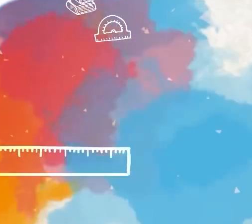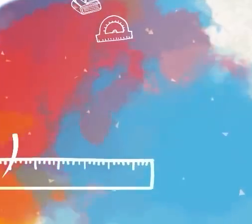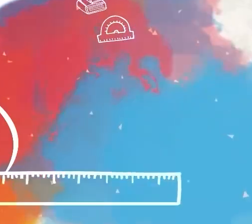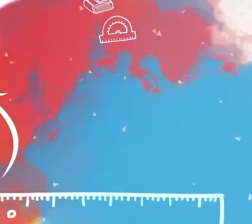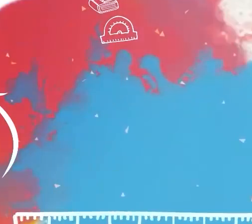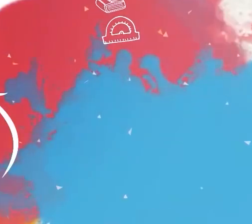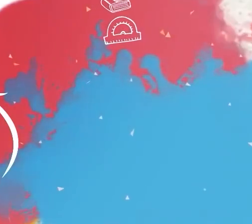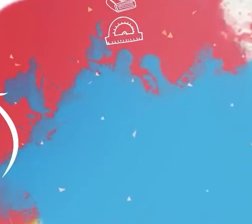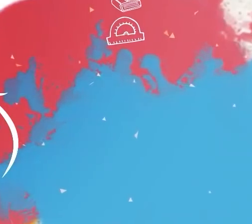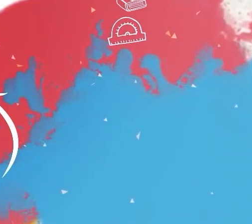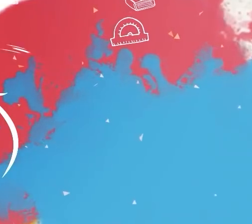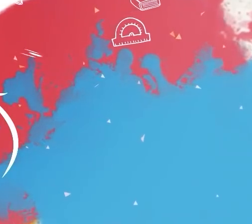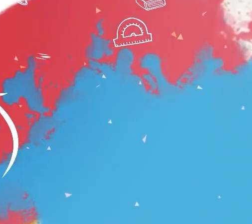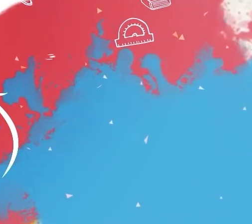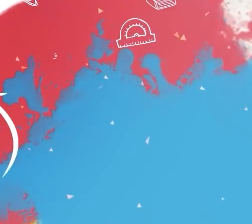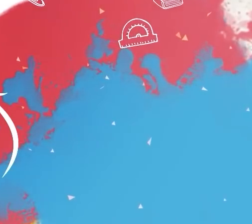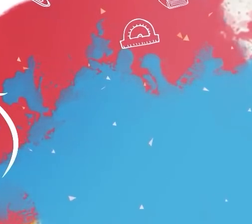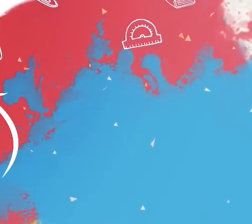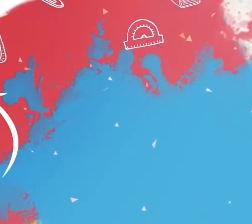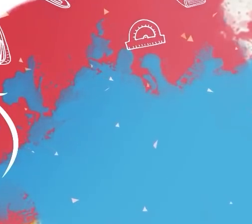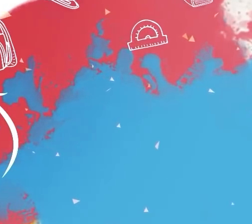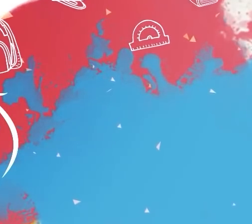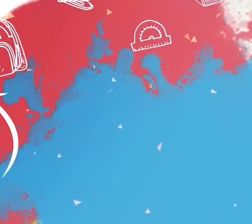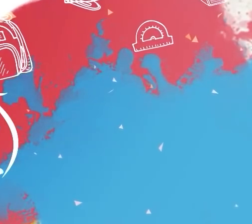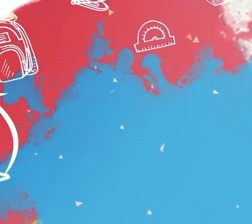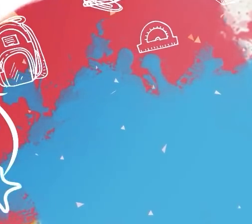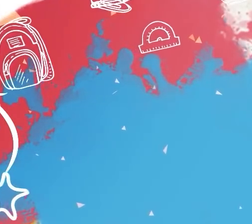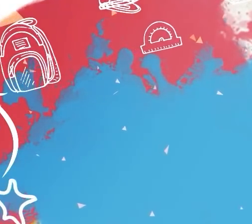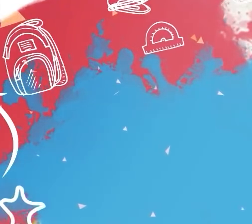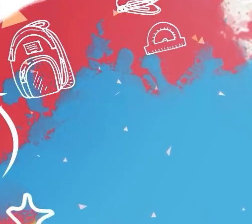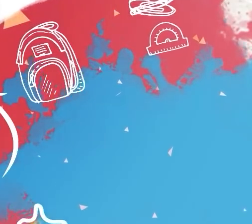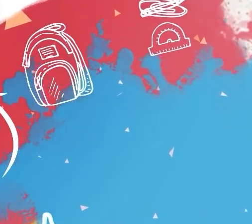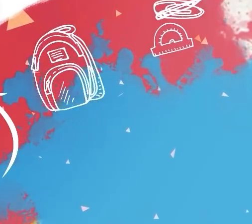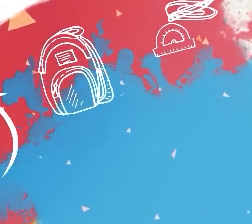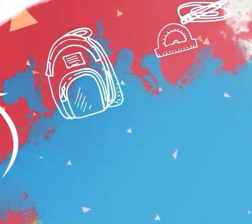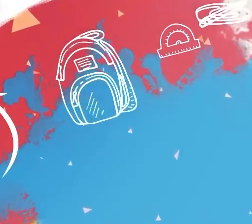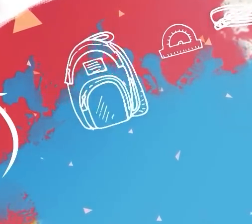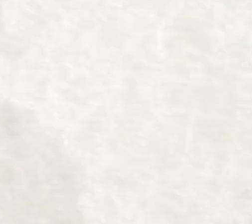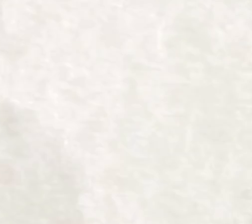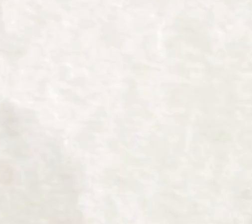livro escolhido e marque a hashtag Saberes em Casa e @portal.se.